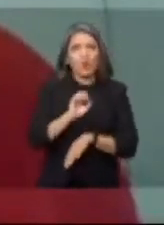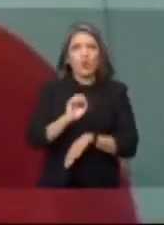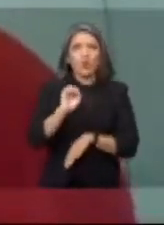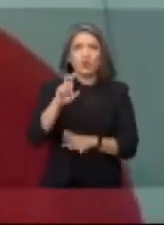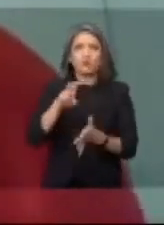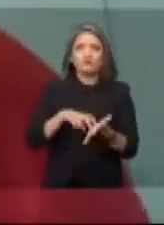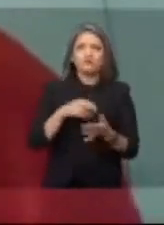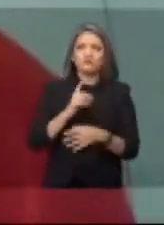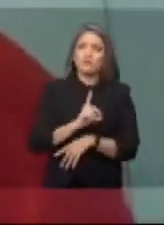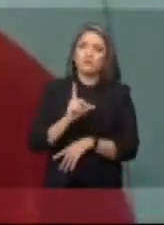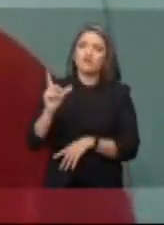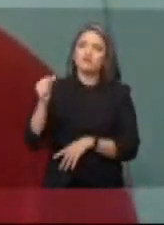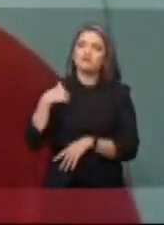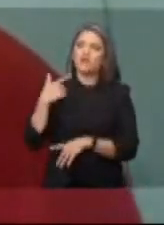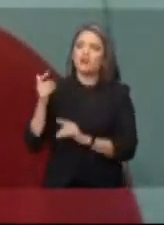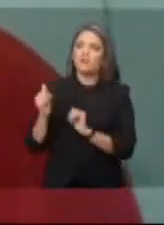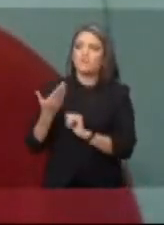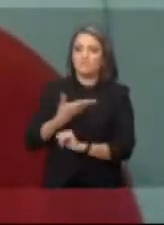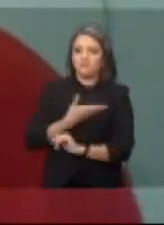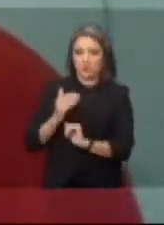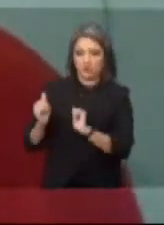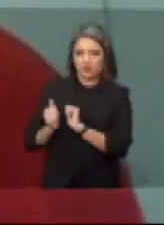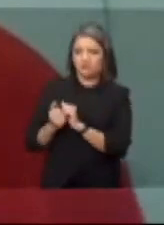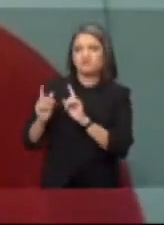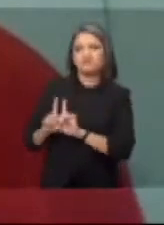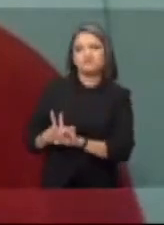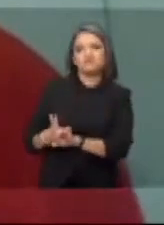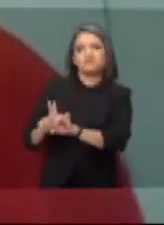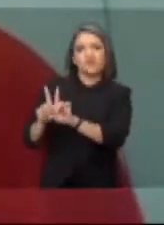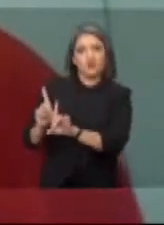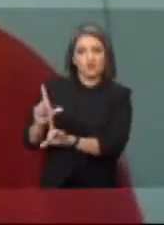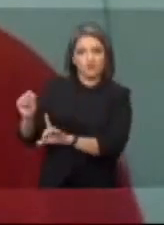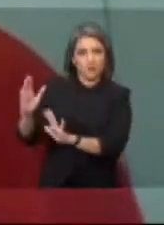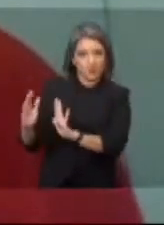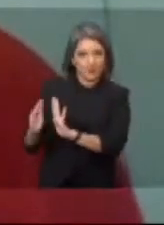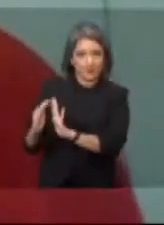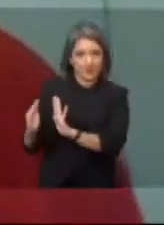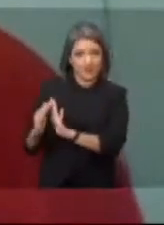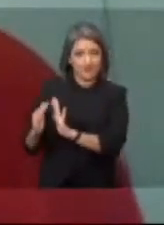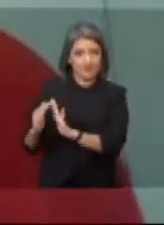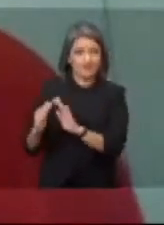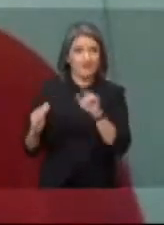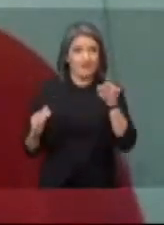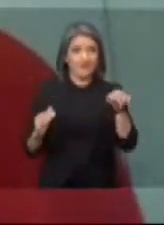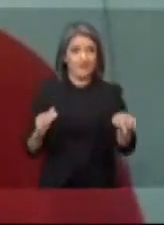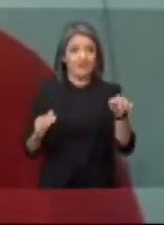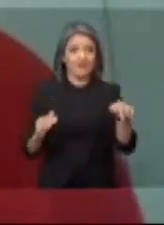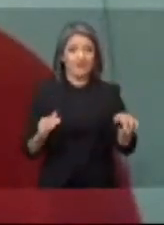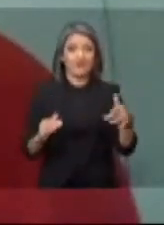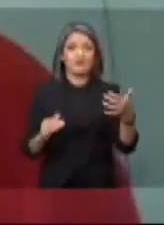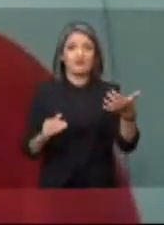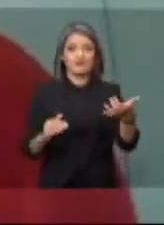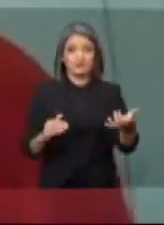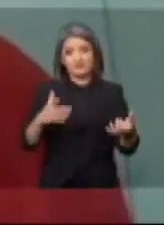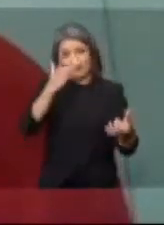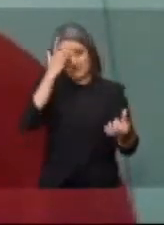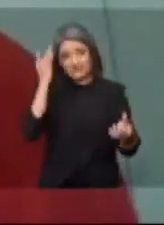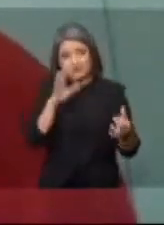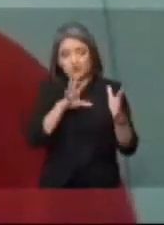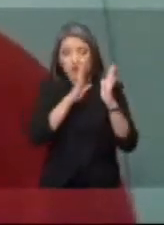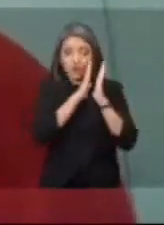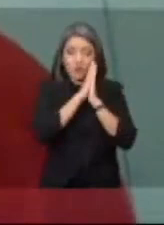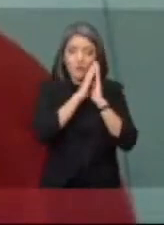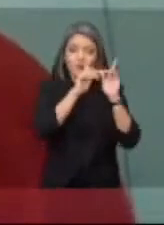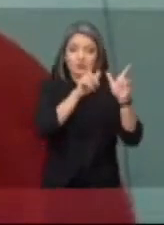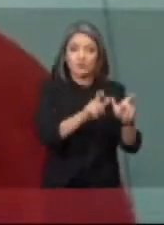e levei um amigo meu que foi junto, foi abordado, fomos embora para casa nesse dia. E nesse dia eles dormiram no local que não podia que